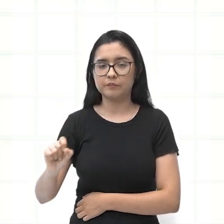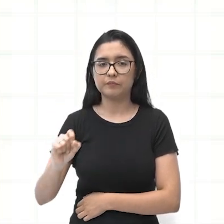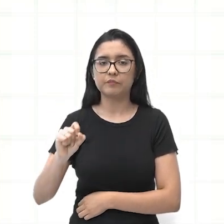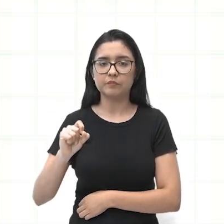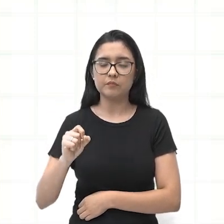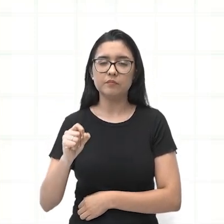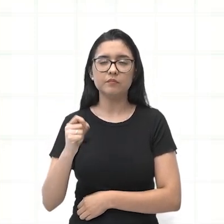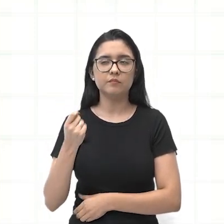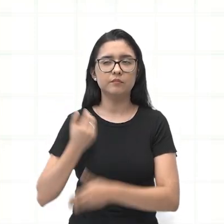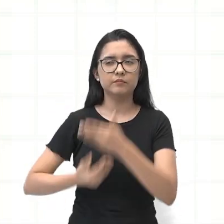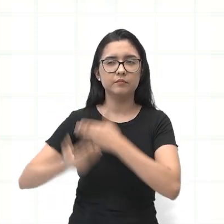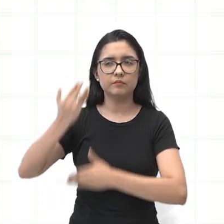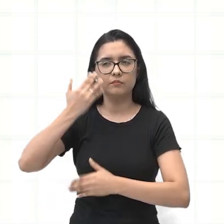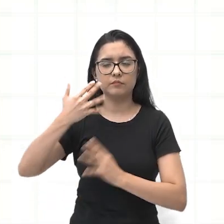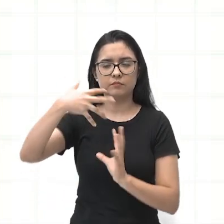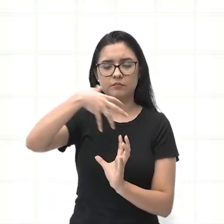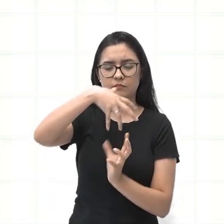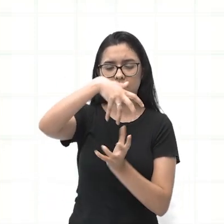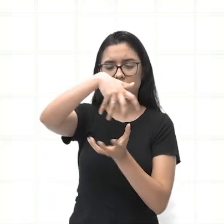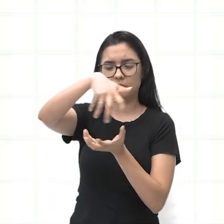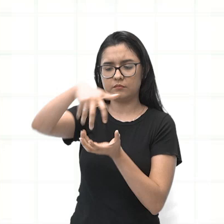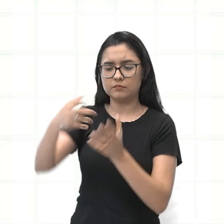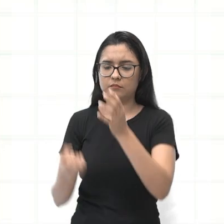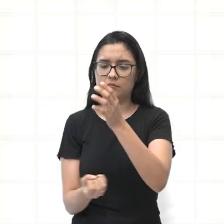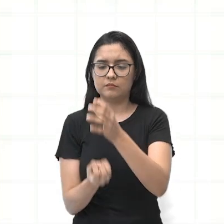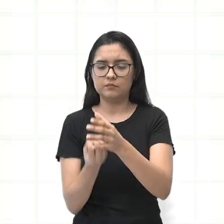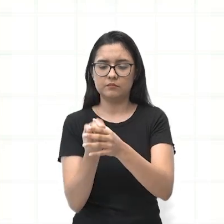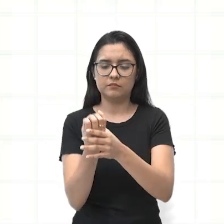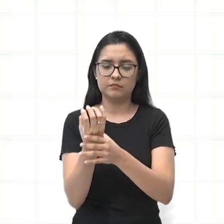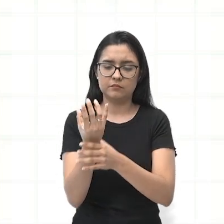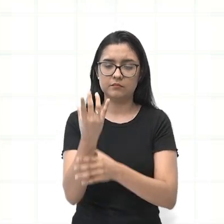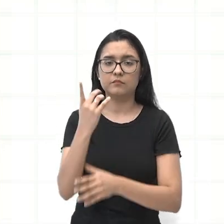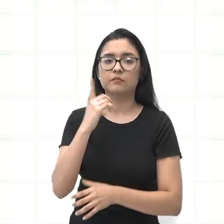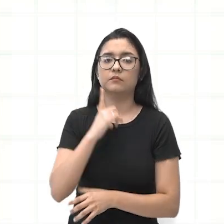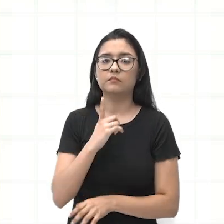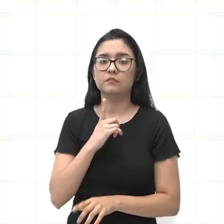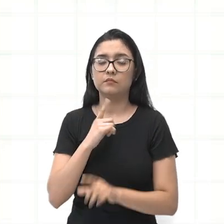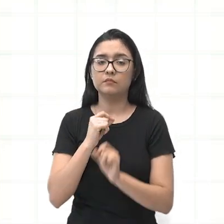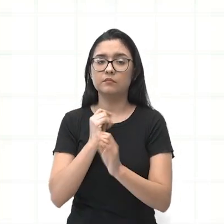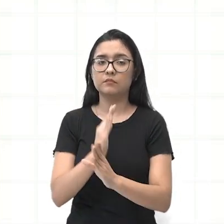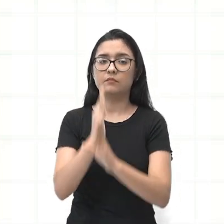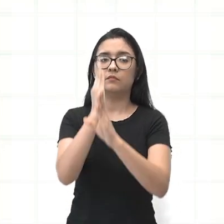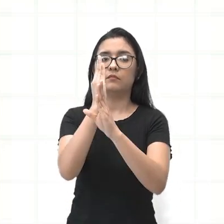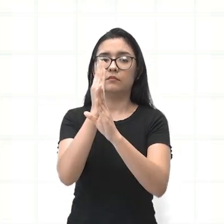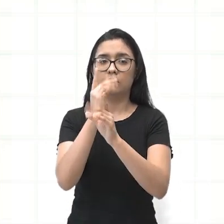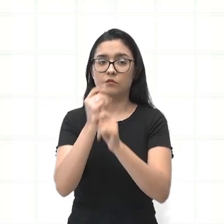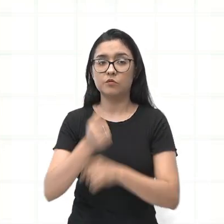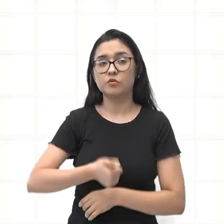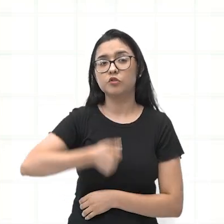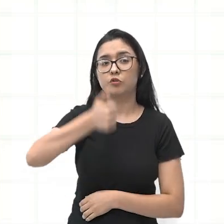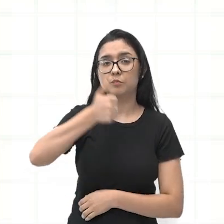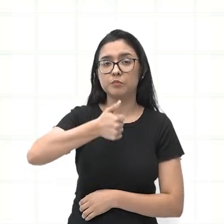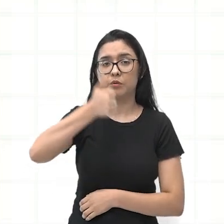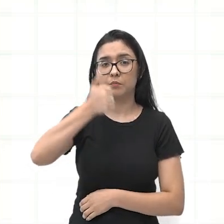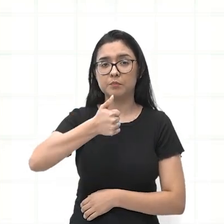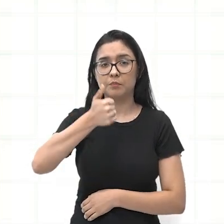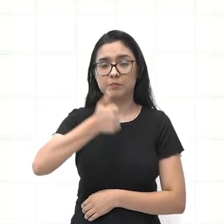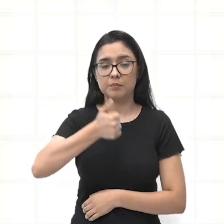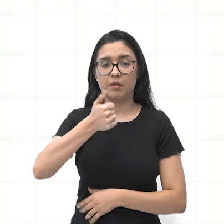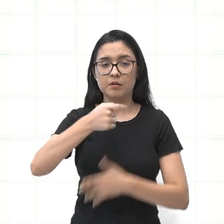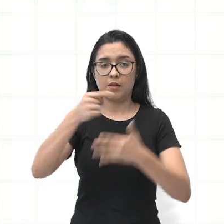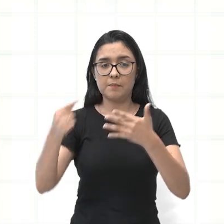sua formação, ela teve lá o quê? A identificação dos primeiros